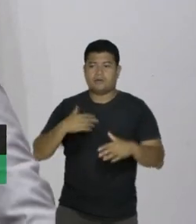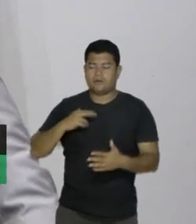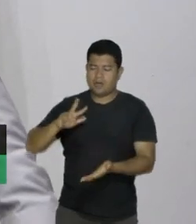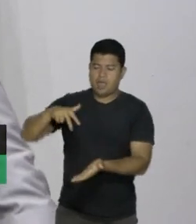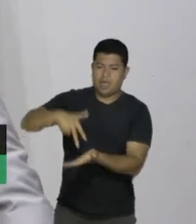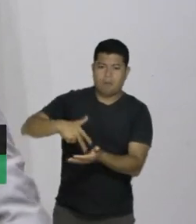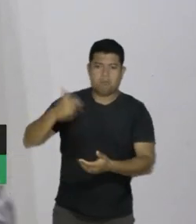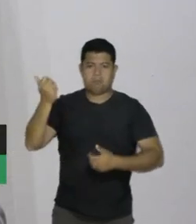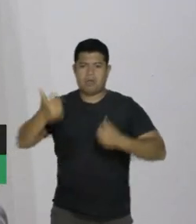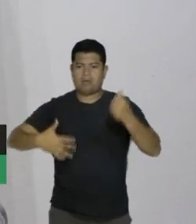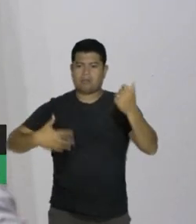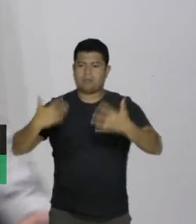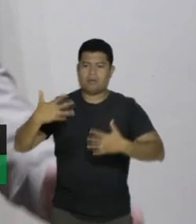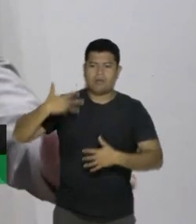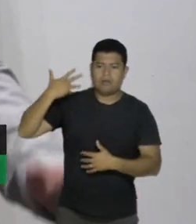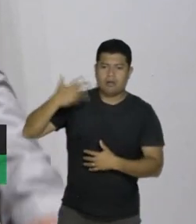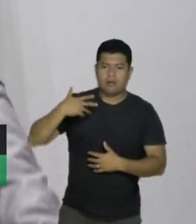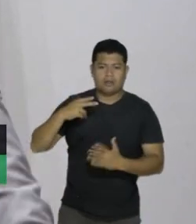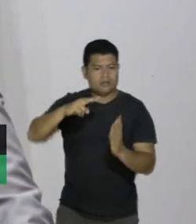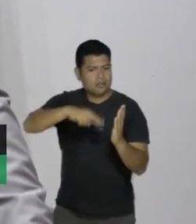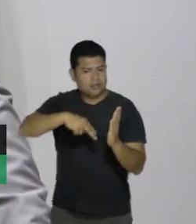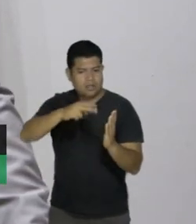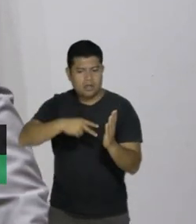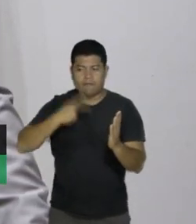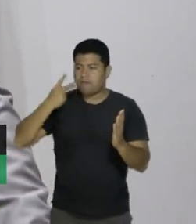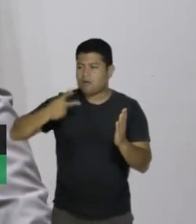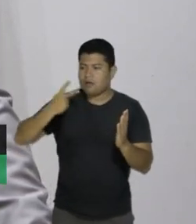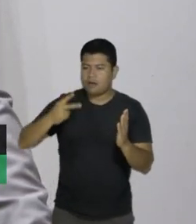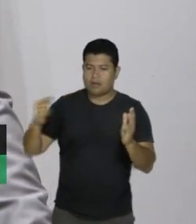não sabe ler e falar ao mesmo tempo